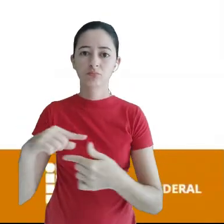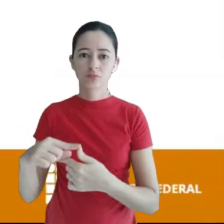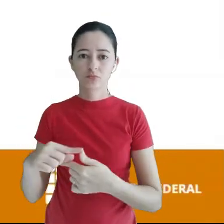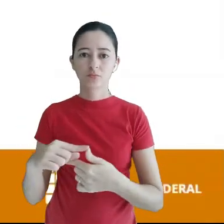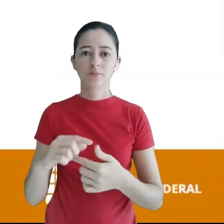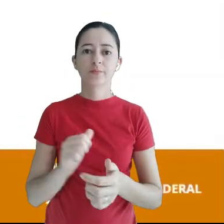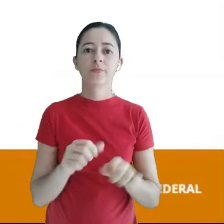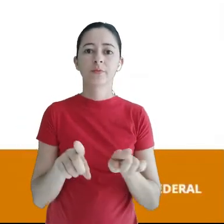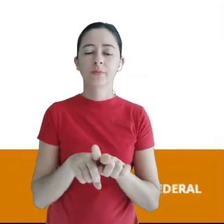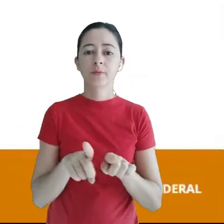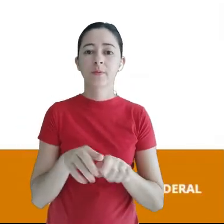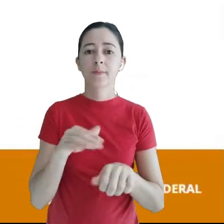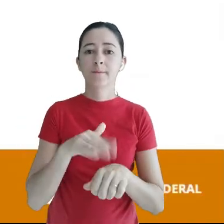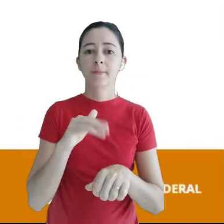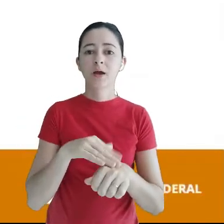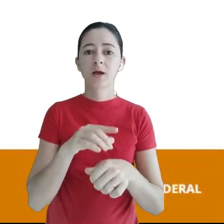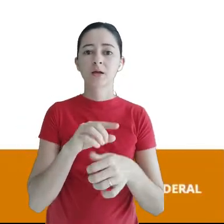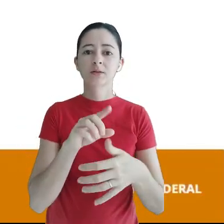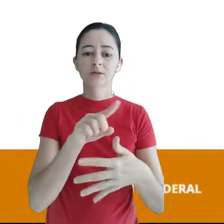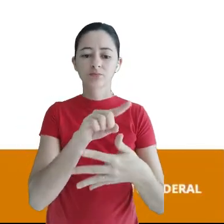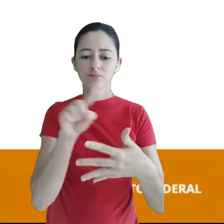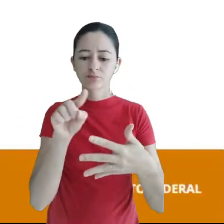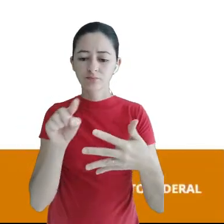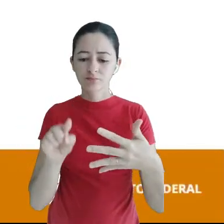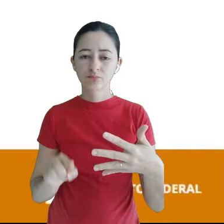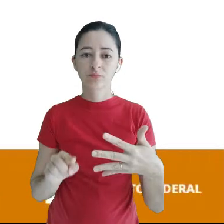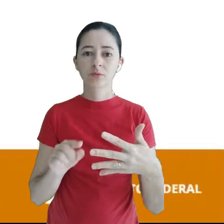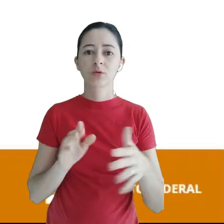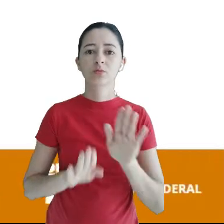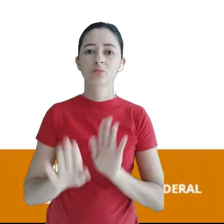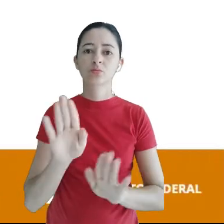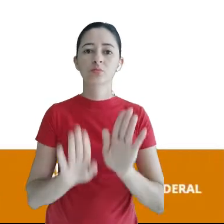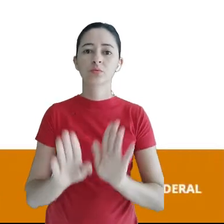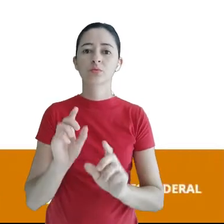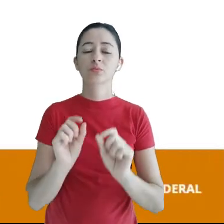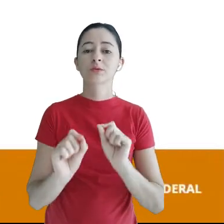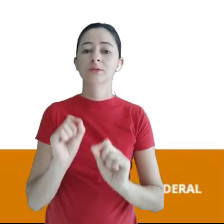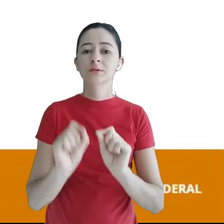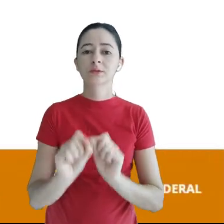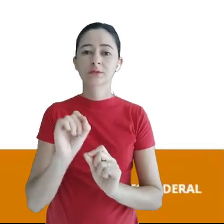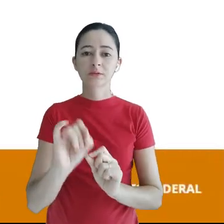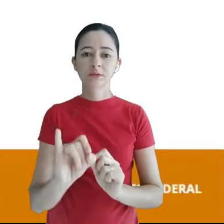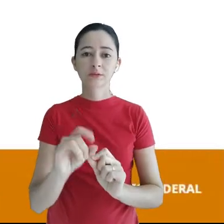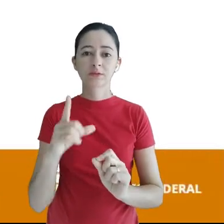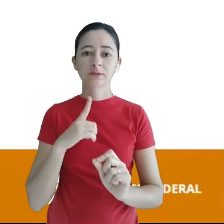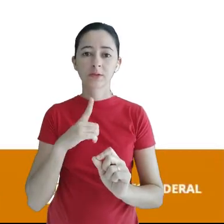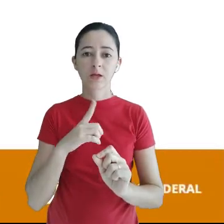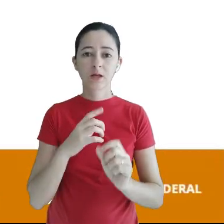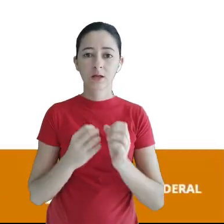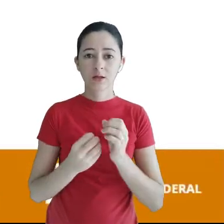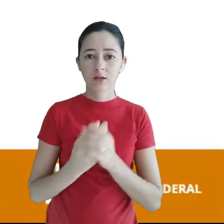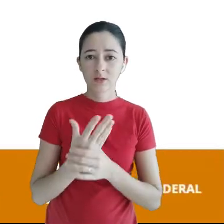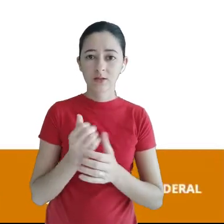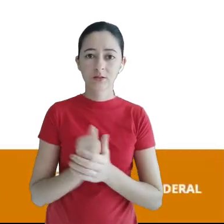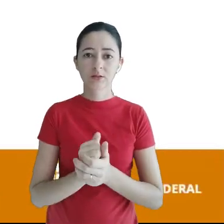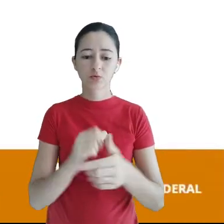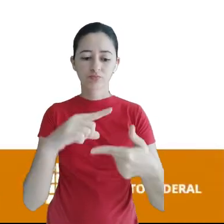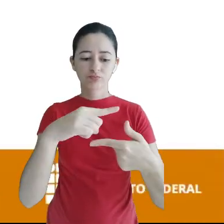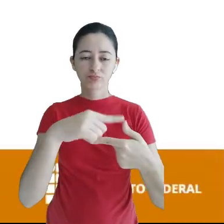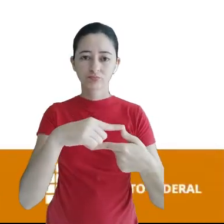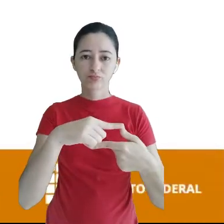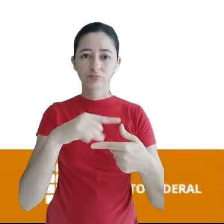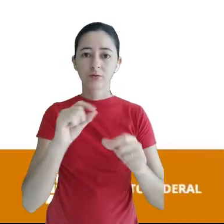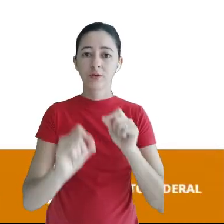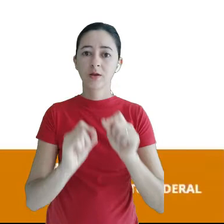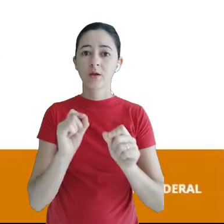atributos em cada entidade. O que vocês têm que tomar cuidado é se a entidade que você criou não é um objeto